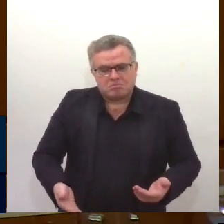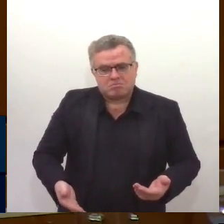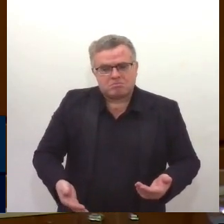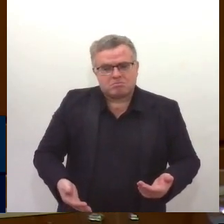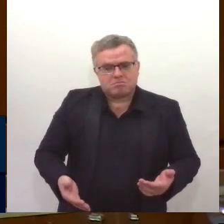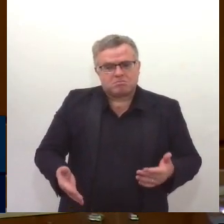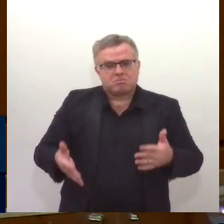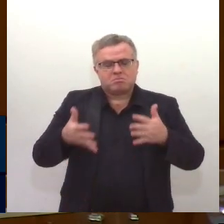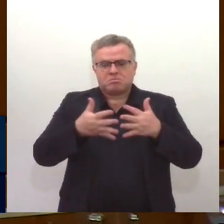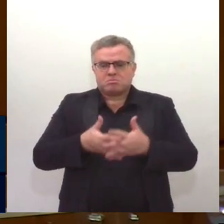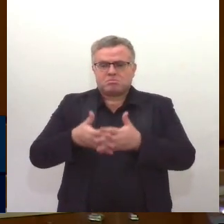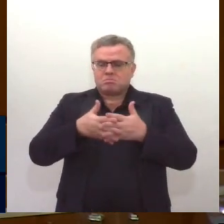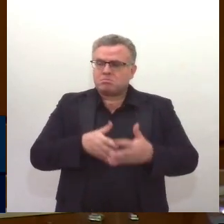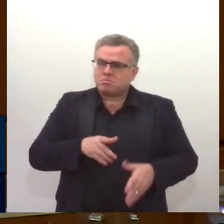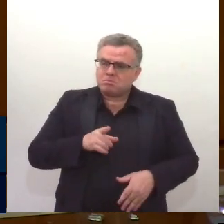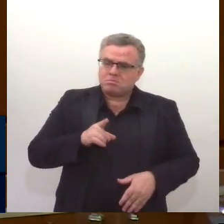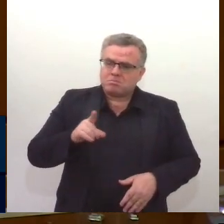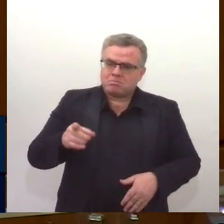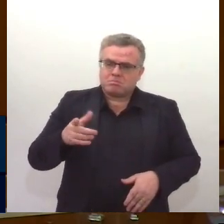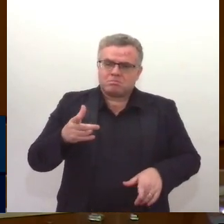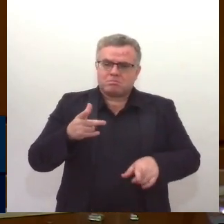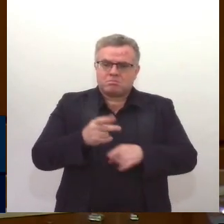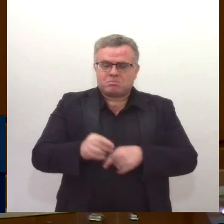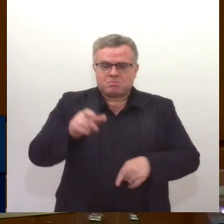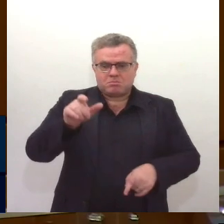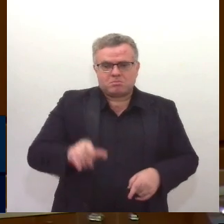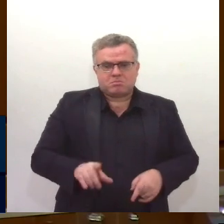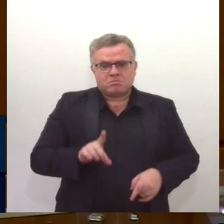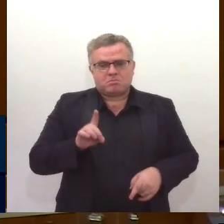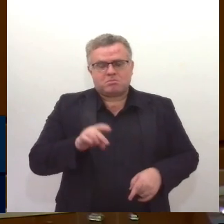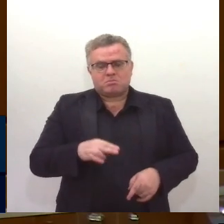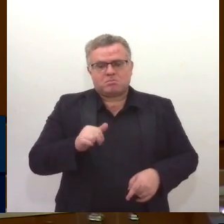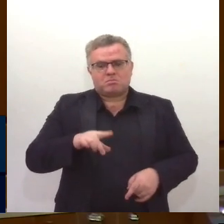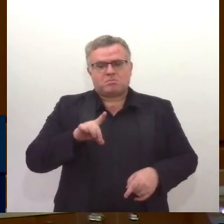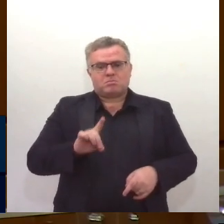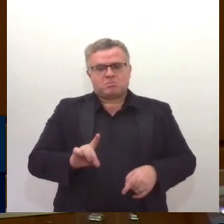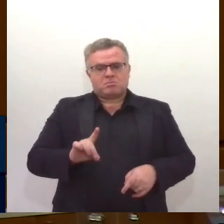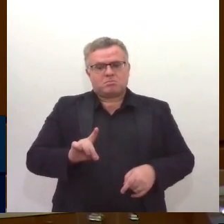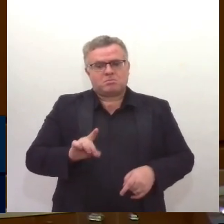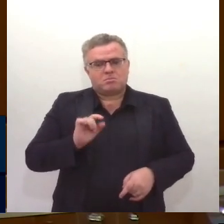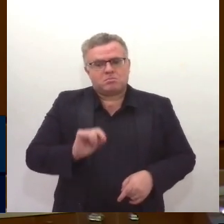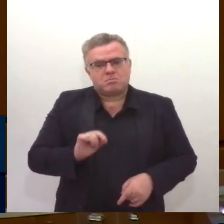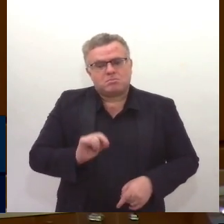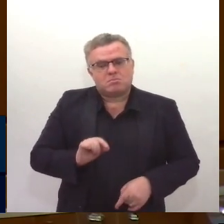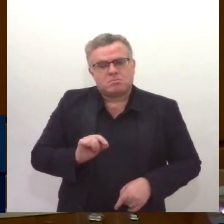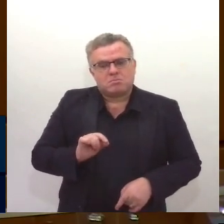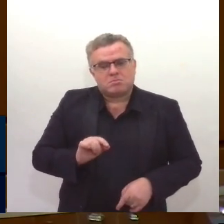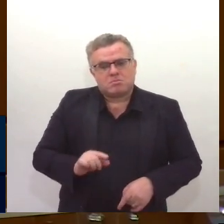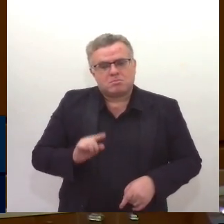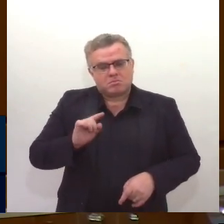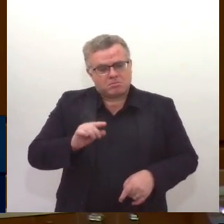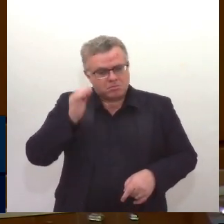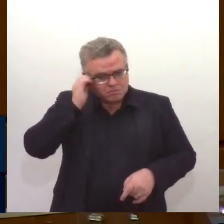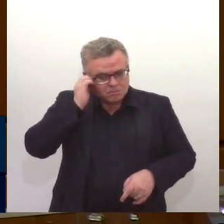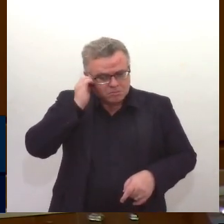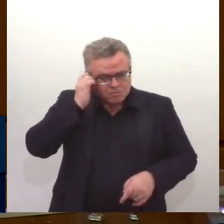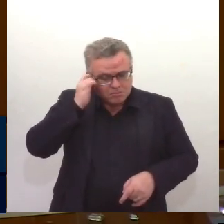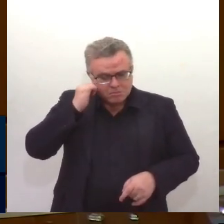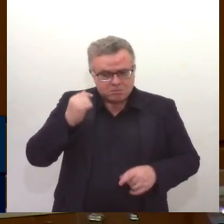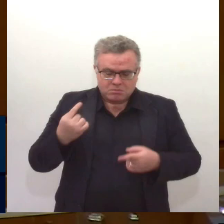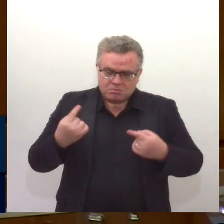nosso presidente Donald Trump, esse discurso de destruírem a educação,